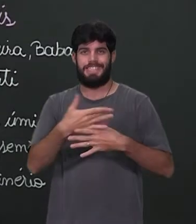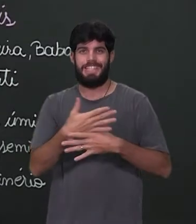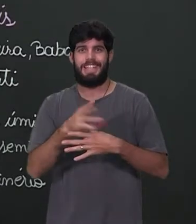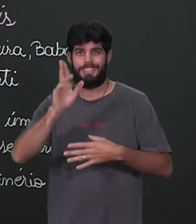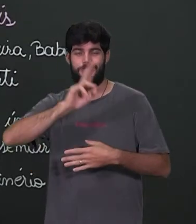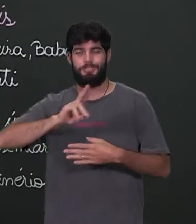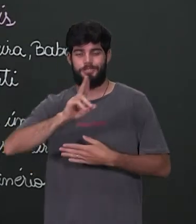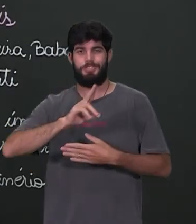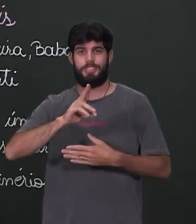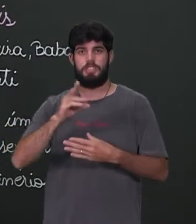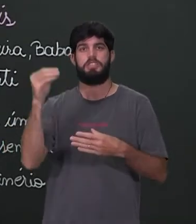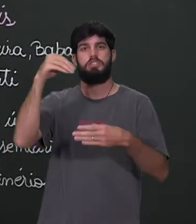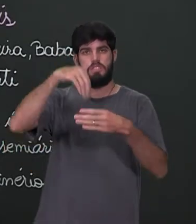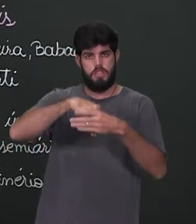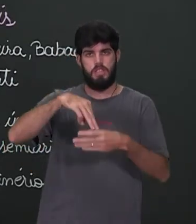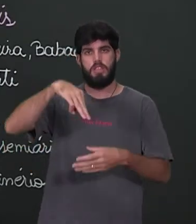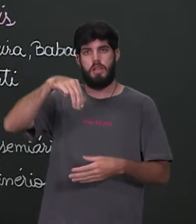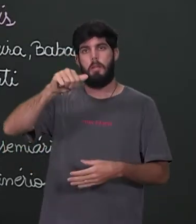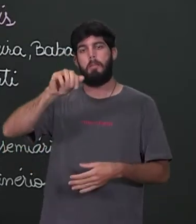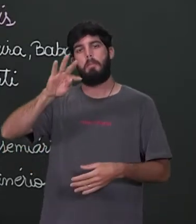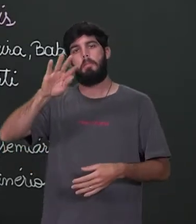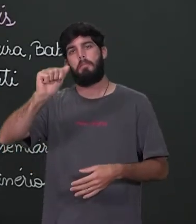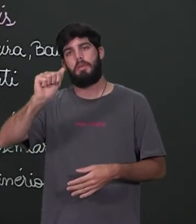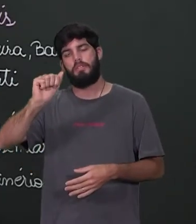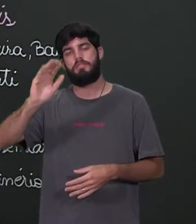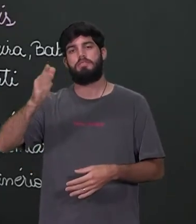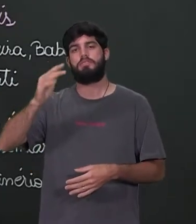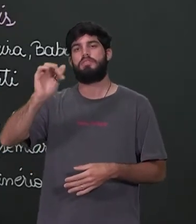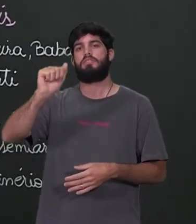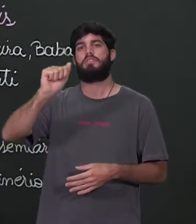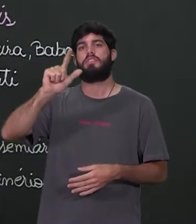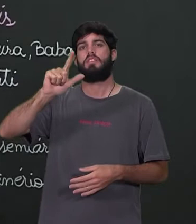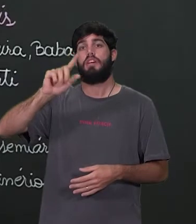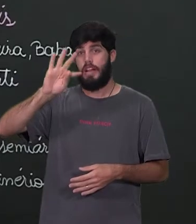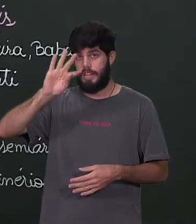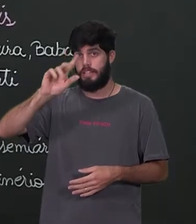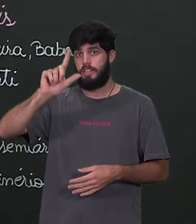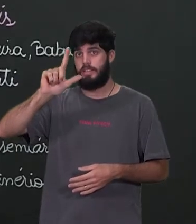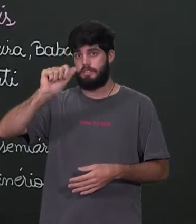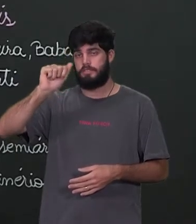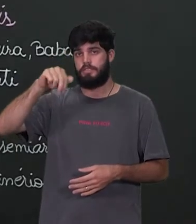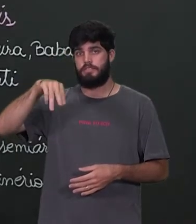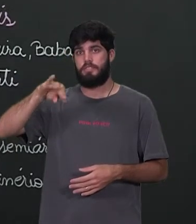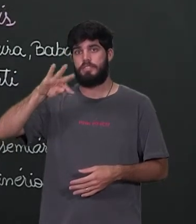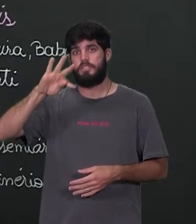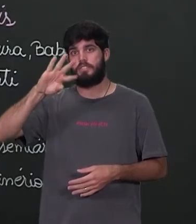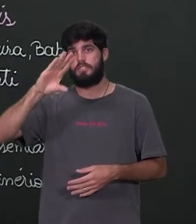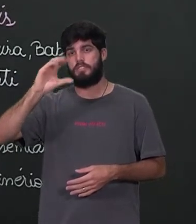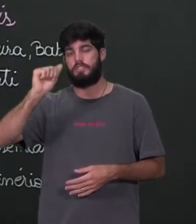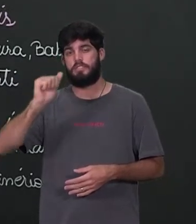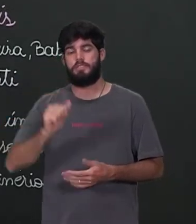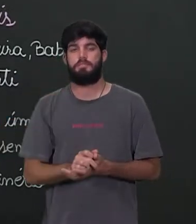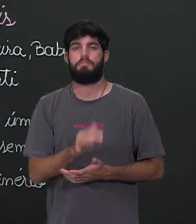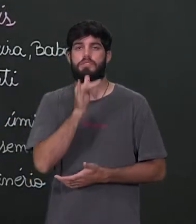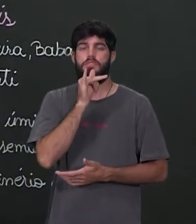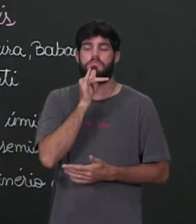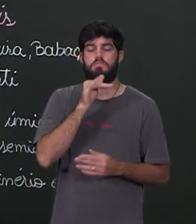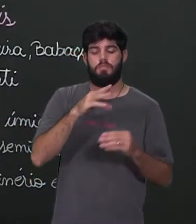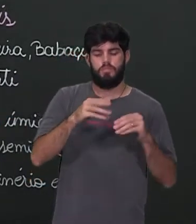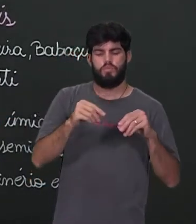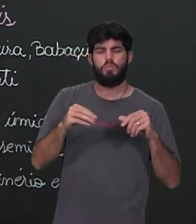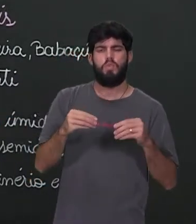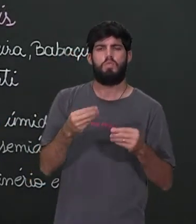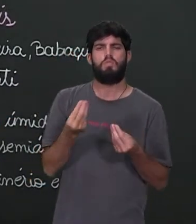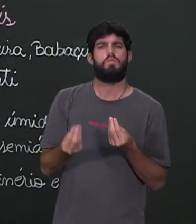isso destaca a importância da gente preservar. Afinal, a água é tudo. Em relação ao solo dela, é curioso.